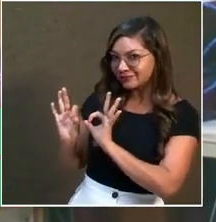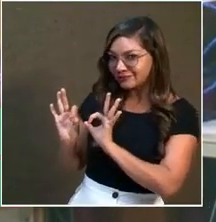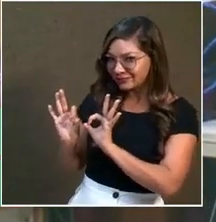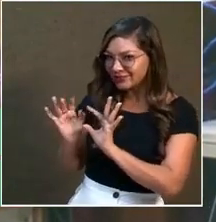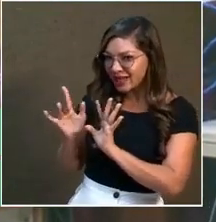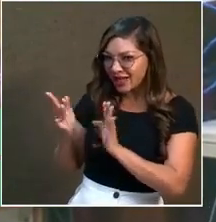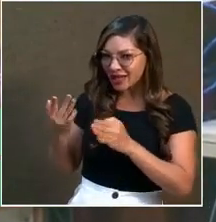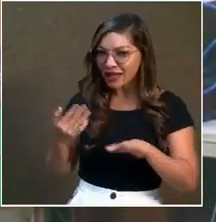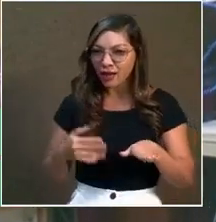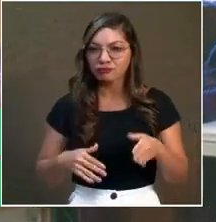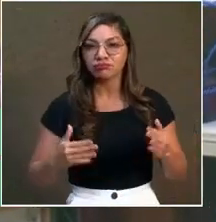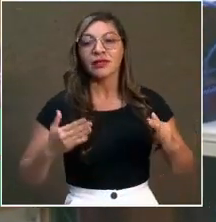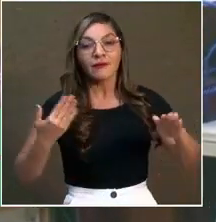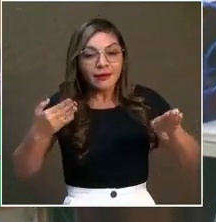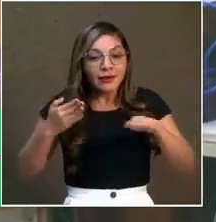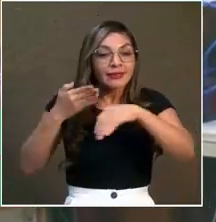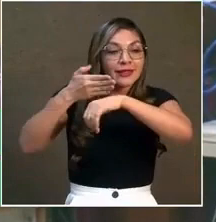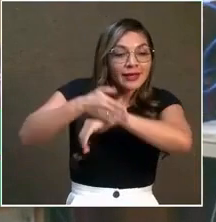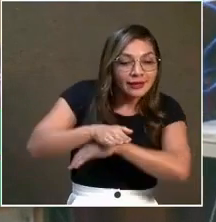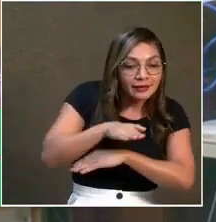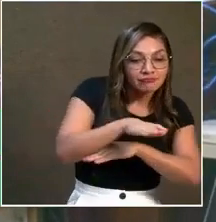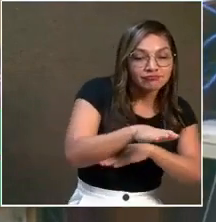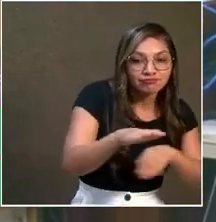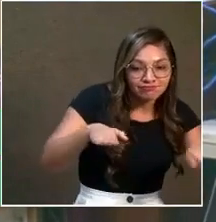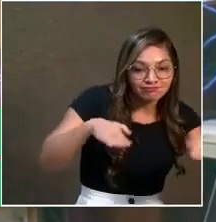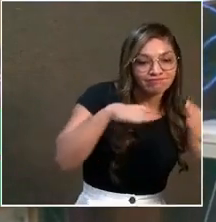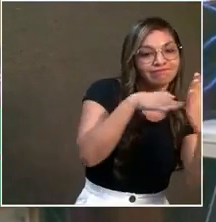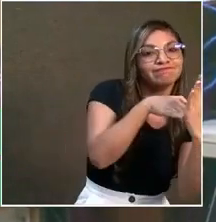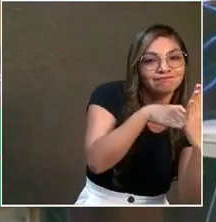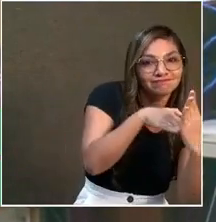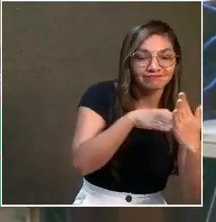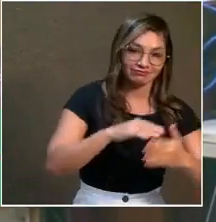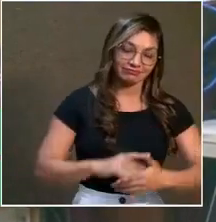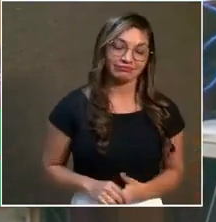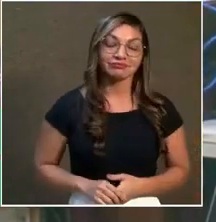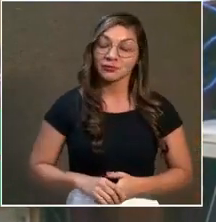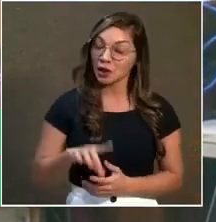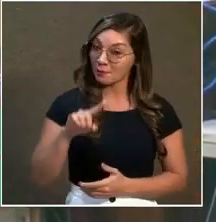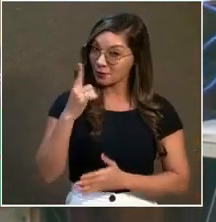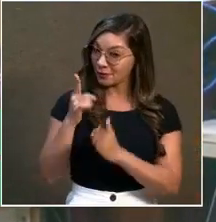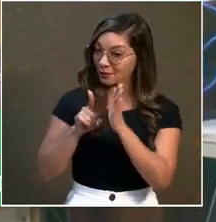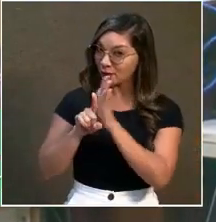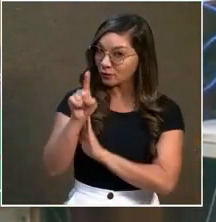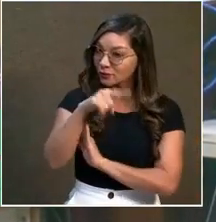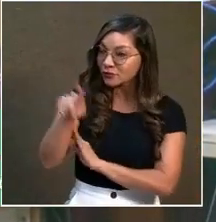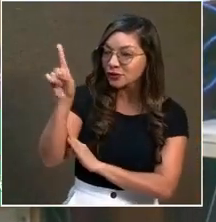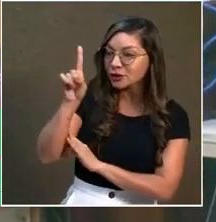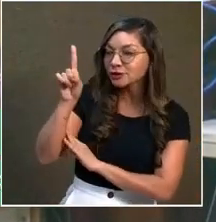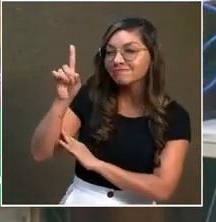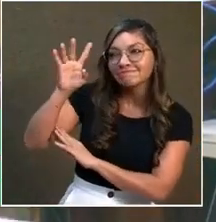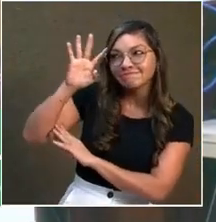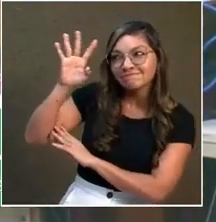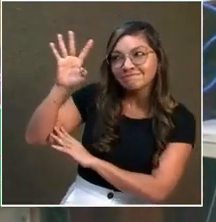estacionaria o carro dentro? Essa é a primeira pergunta que peço para vossas excelências fazerem para